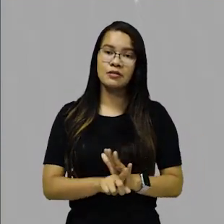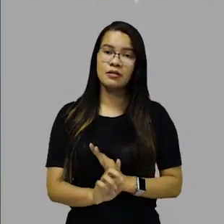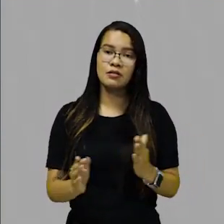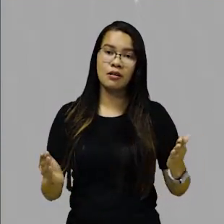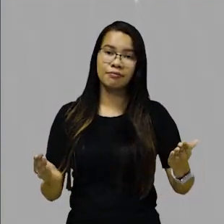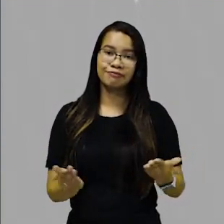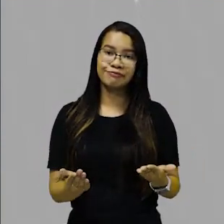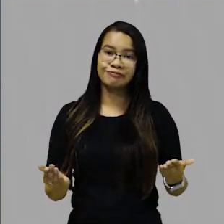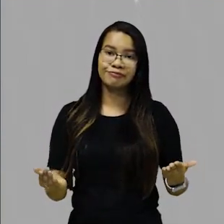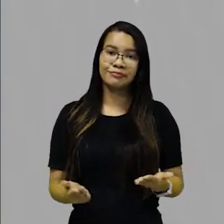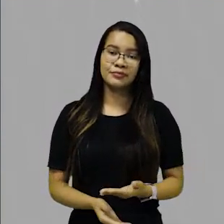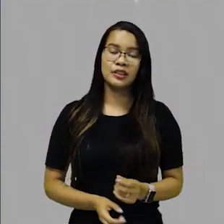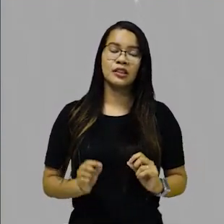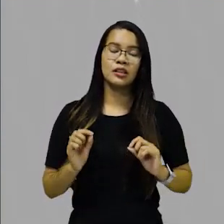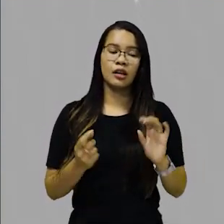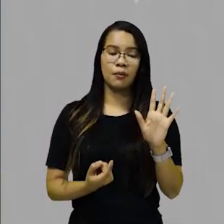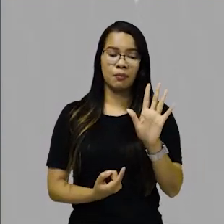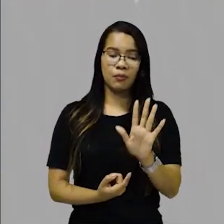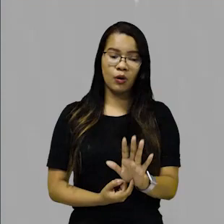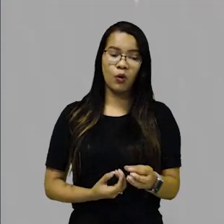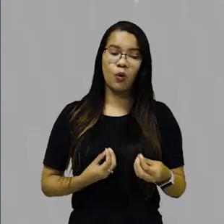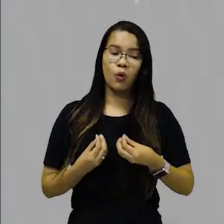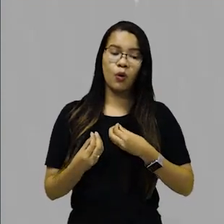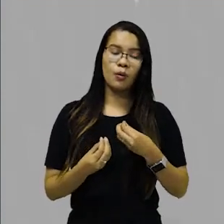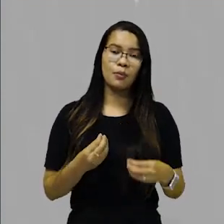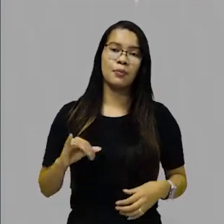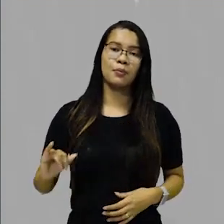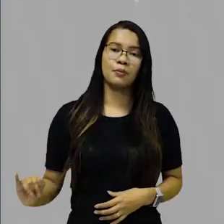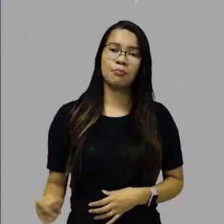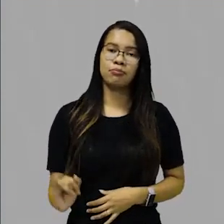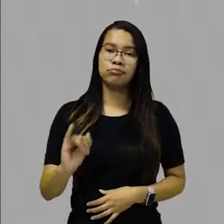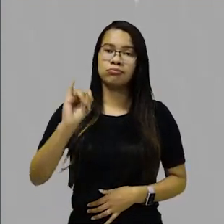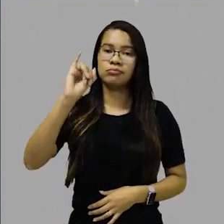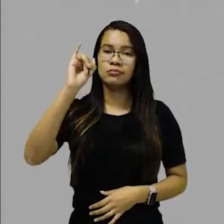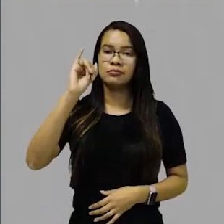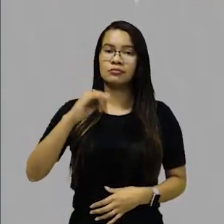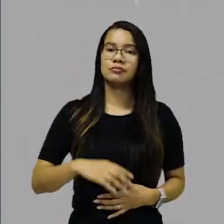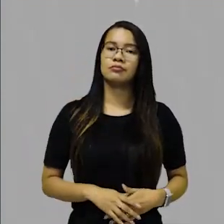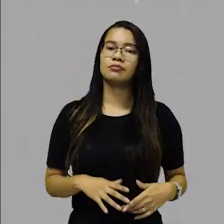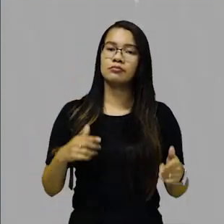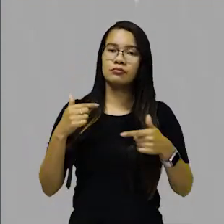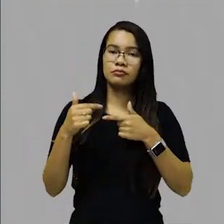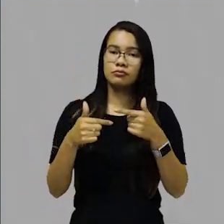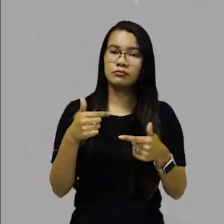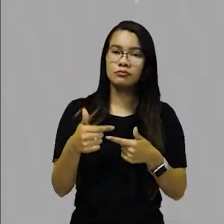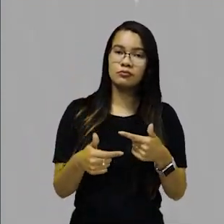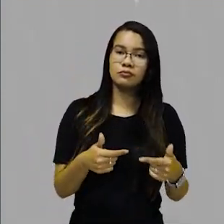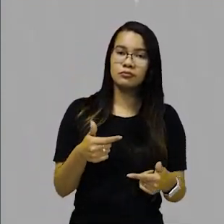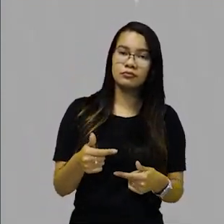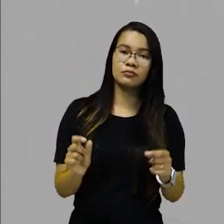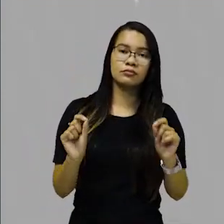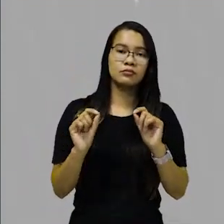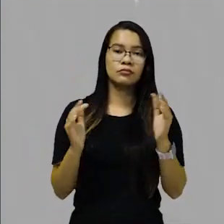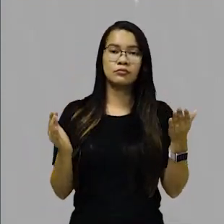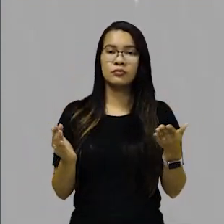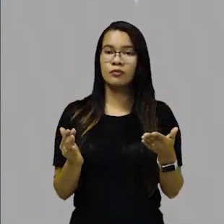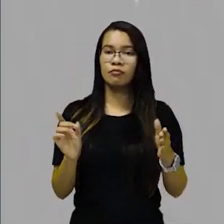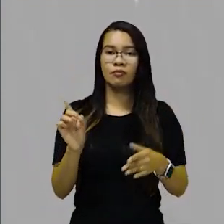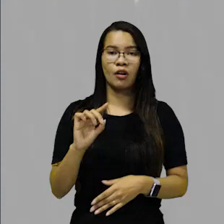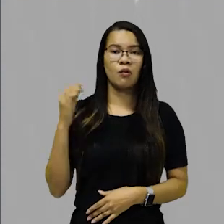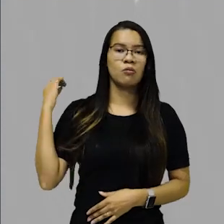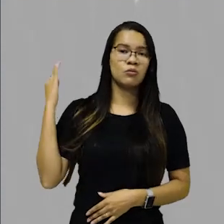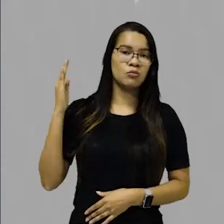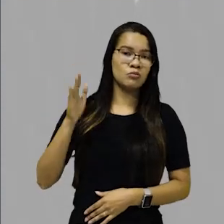que mostram como é importante, né, como é importante essa luta, que ela não é de agora, é uma